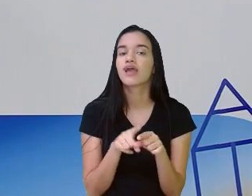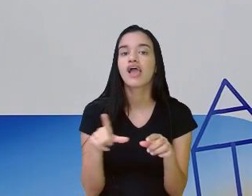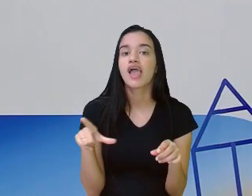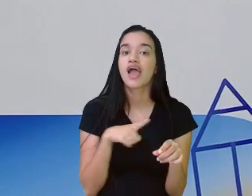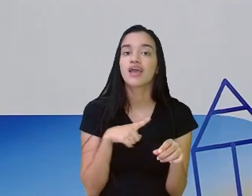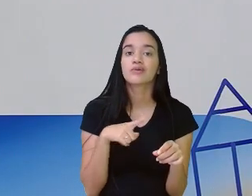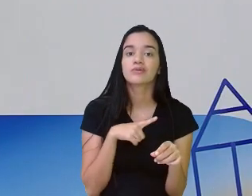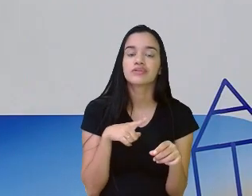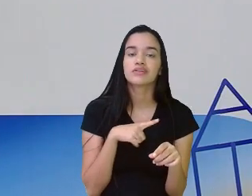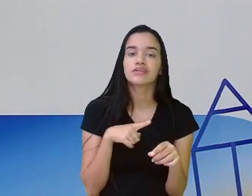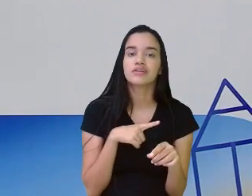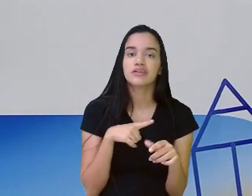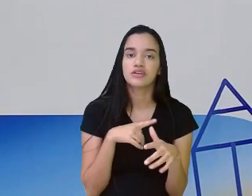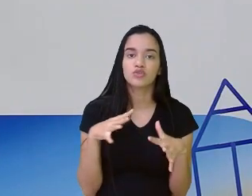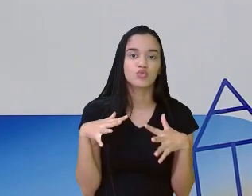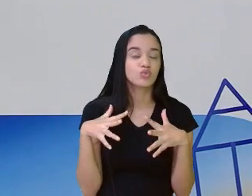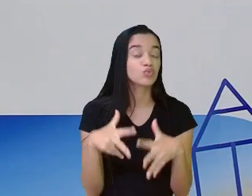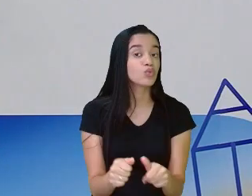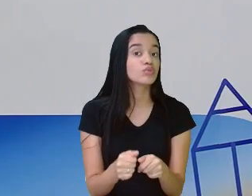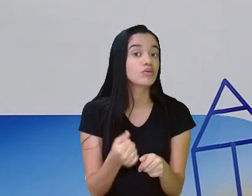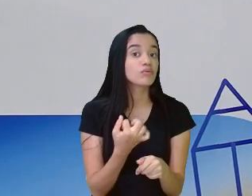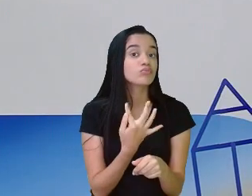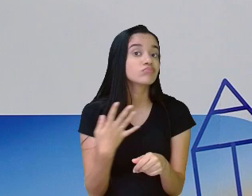eu tenho no total